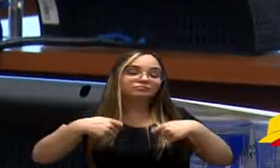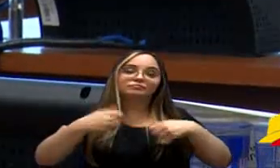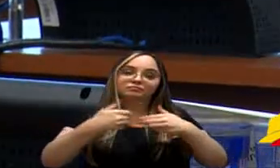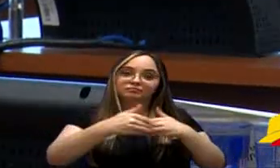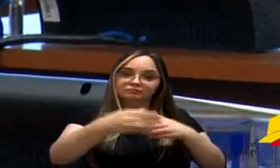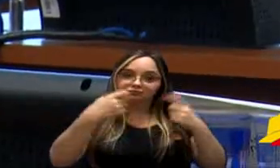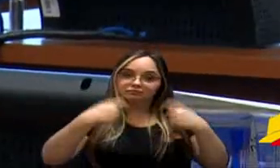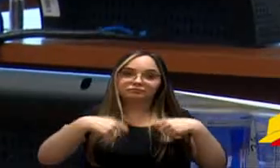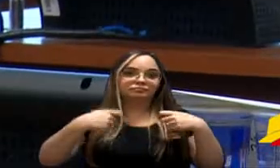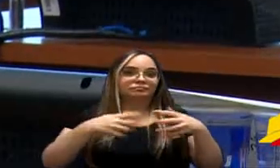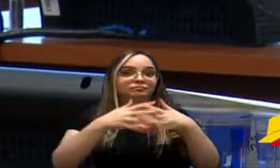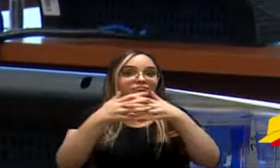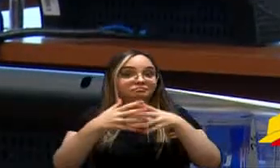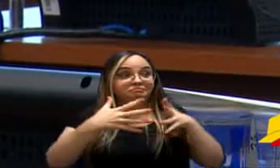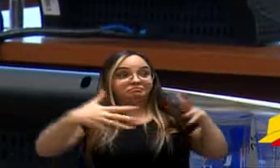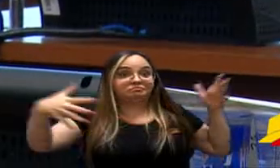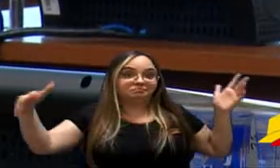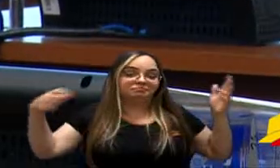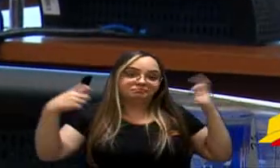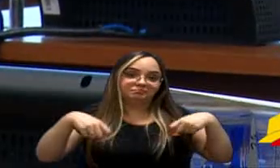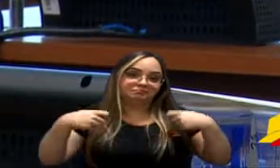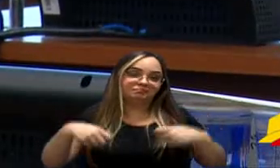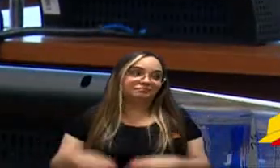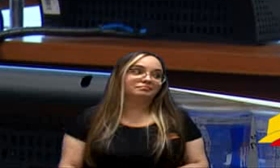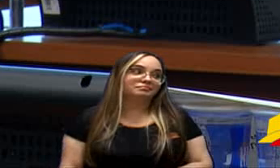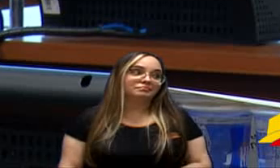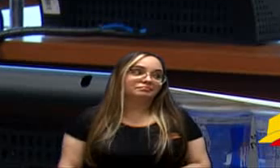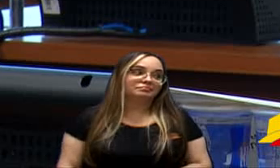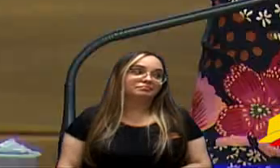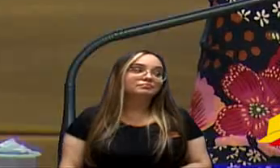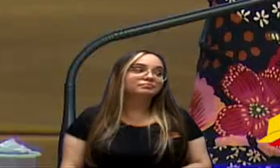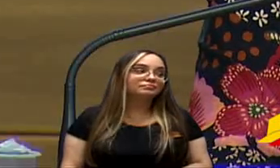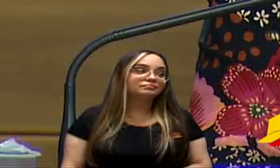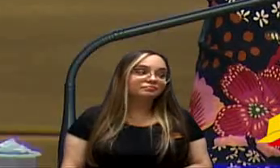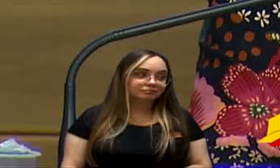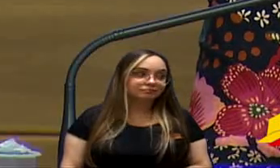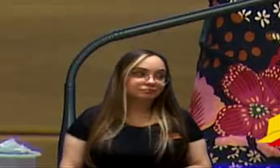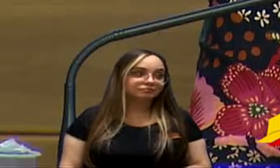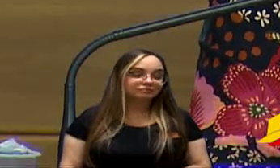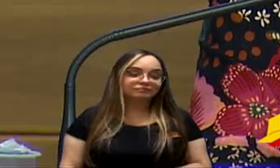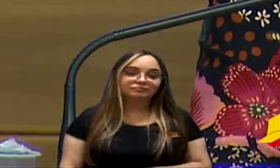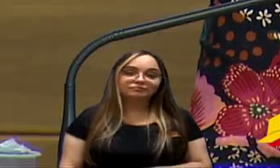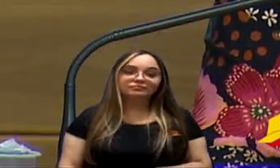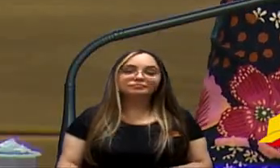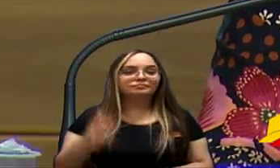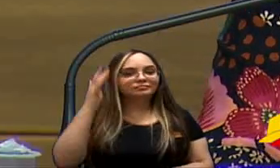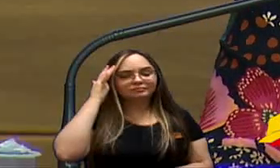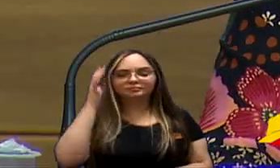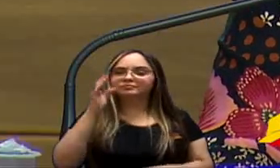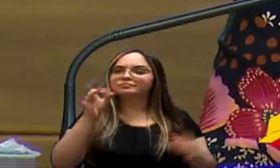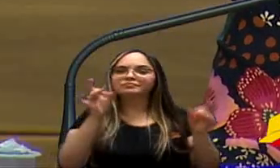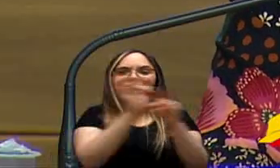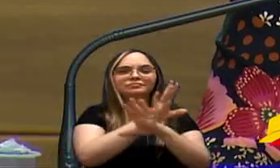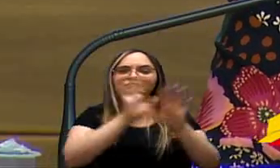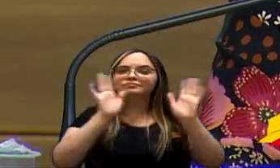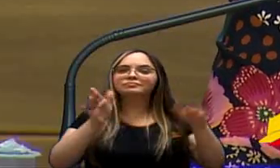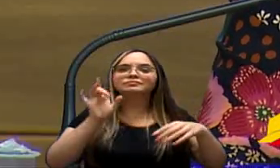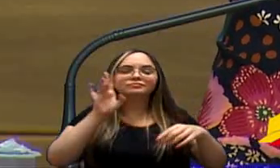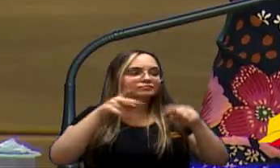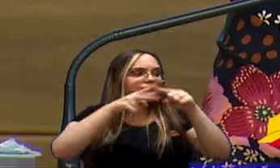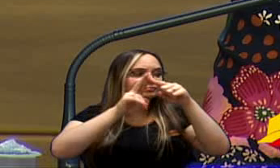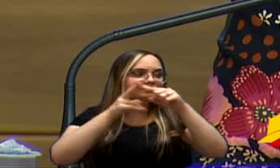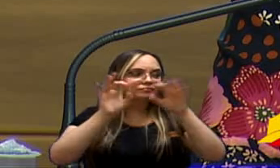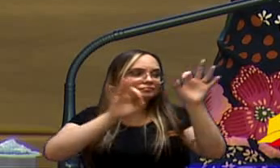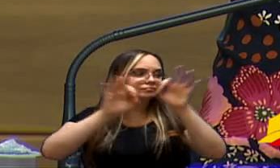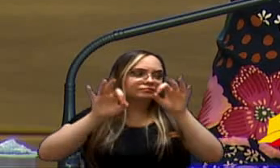vai precisar de uma carreta. Sim, eu vou, eu realmente acho que... Já está lá, é só restaurar, sim, pôr para funcionar e eu já